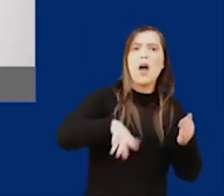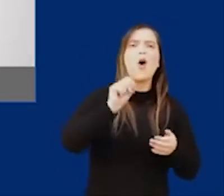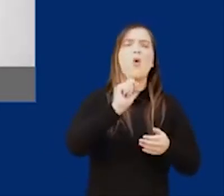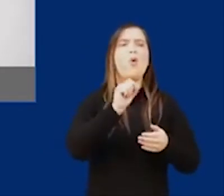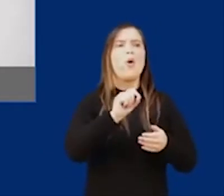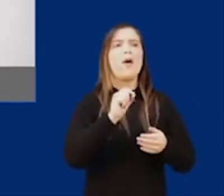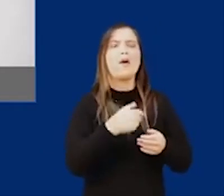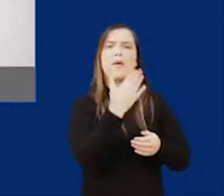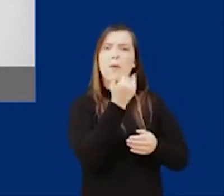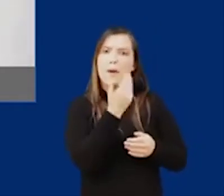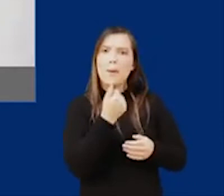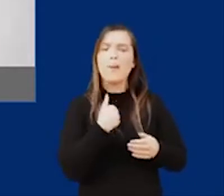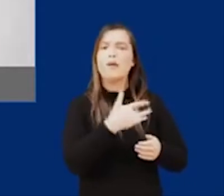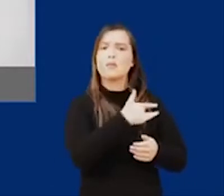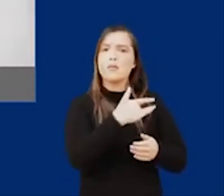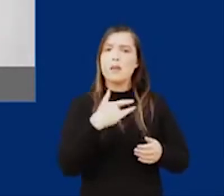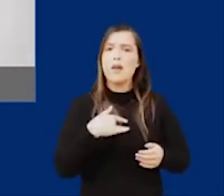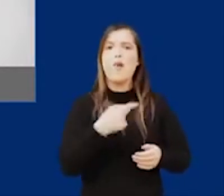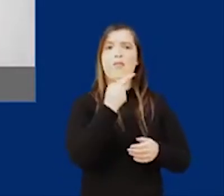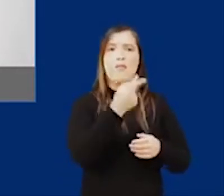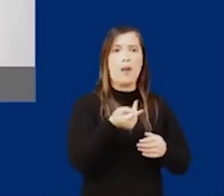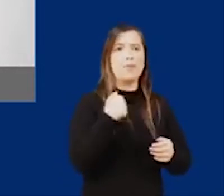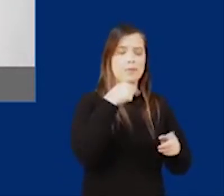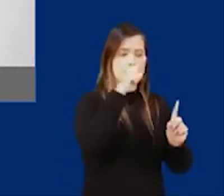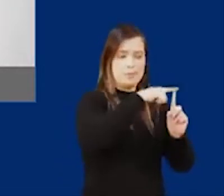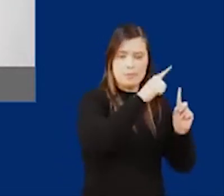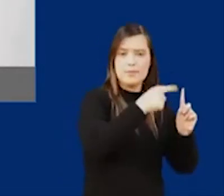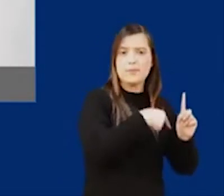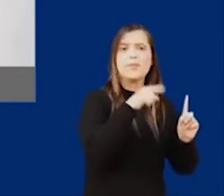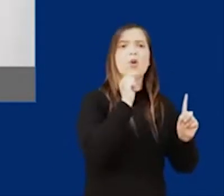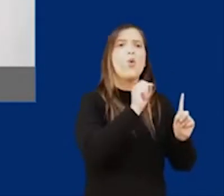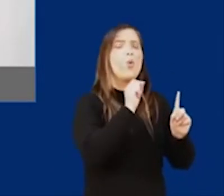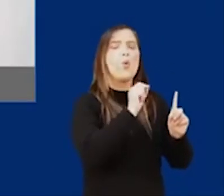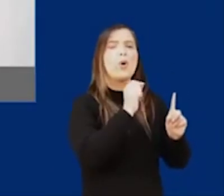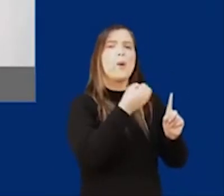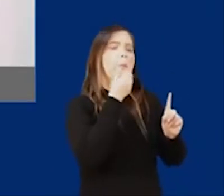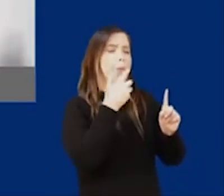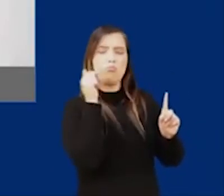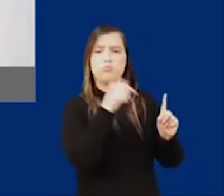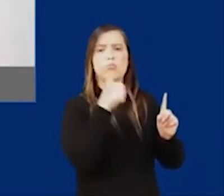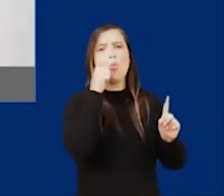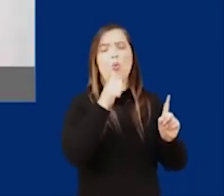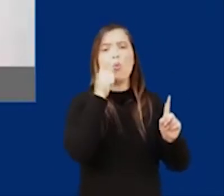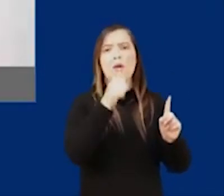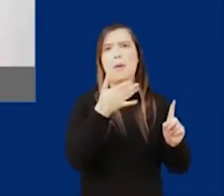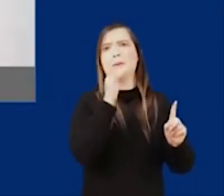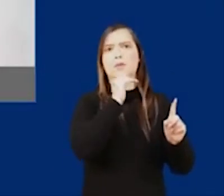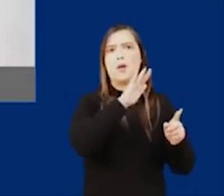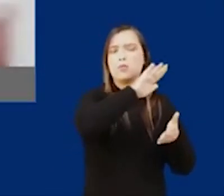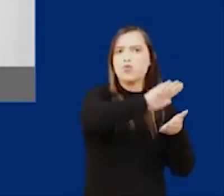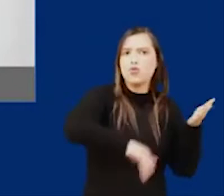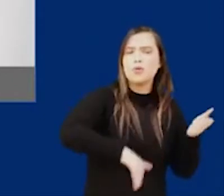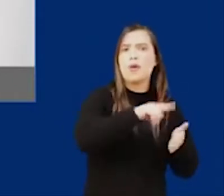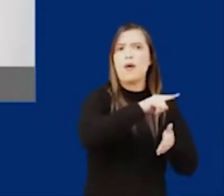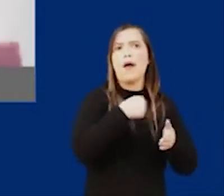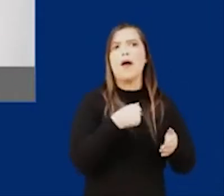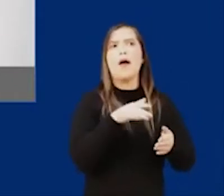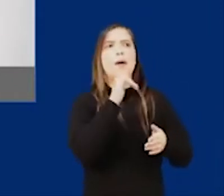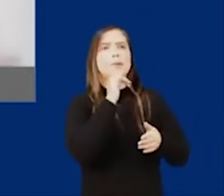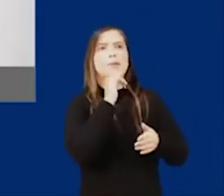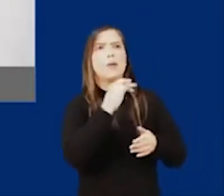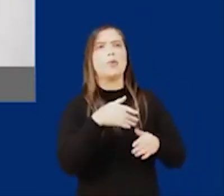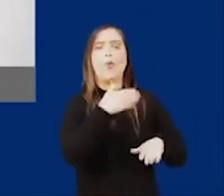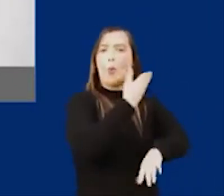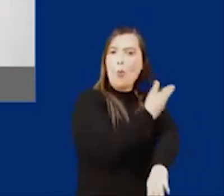se a gente não fala durante a gestação, o que é bom para essa mulher? Tirar essa mulher do hábito ruim,